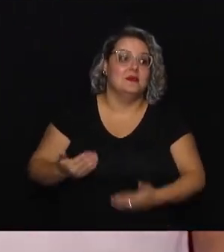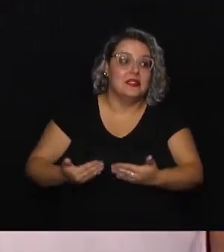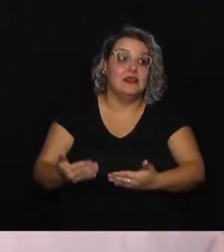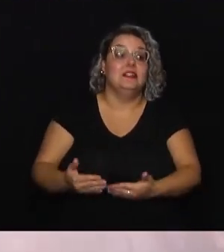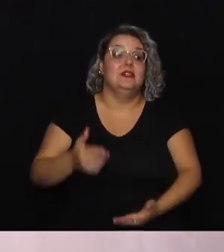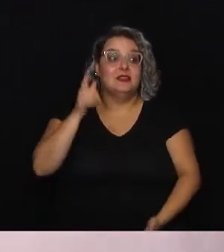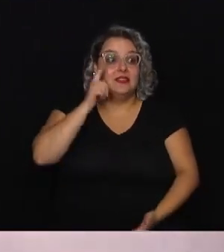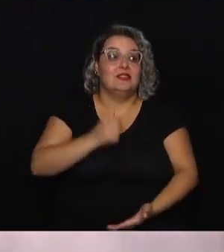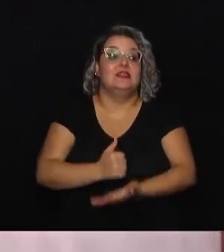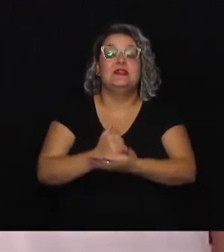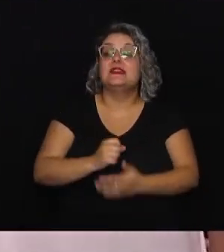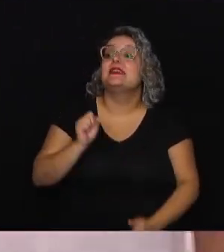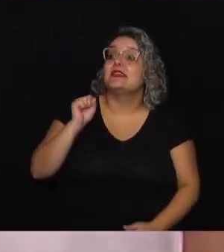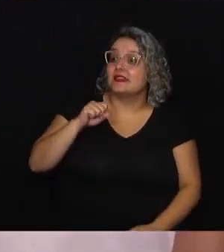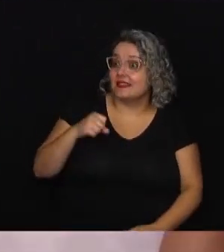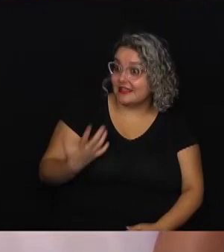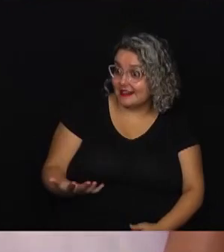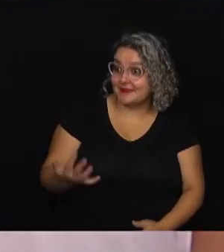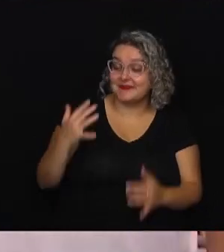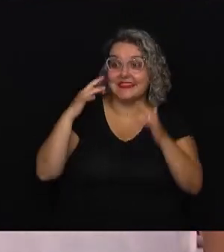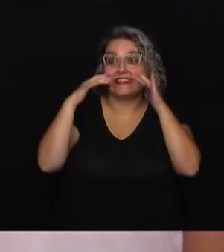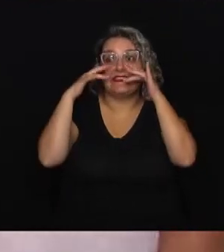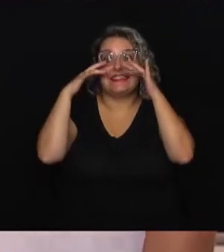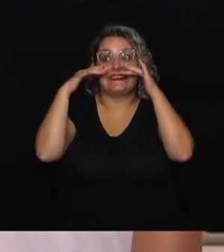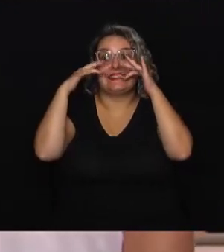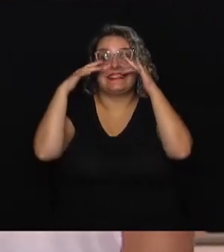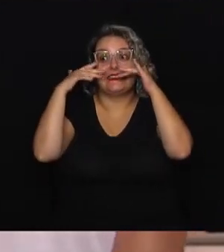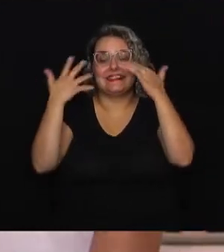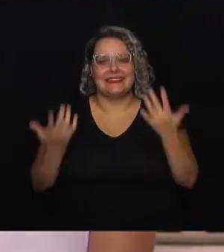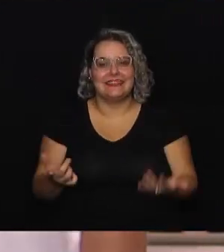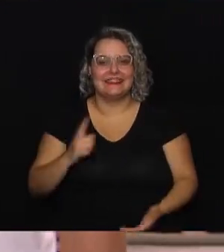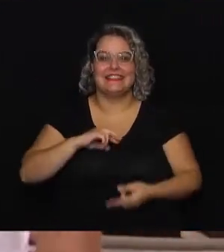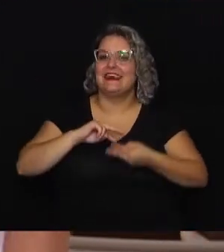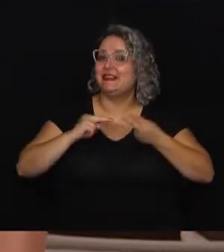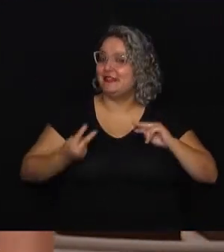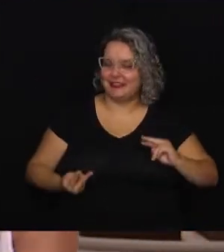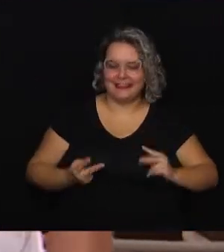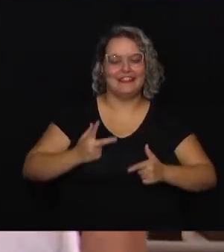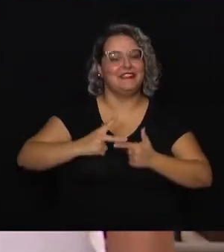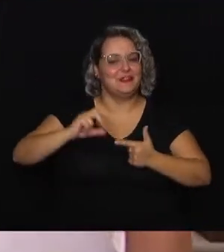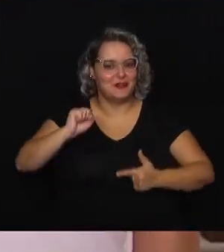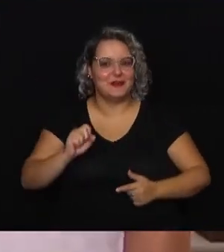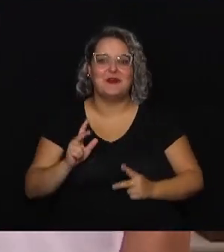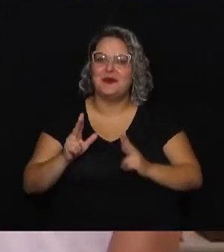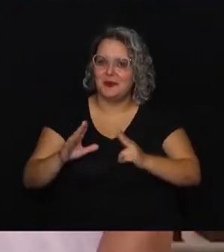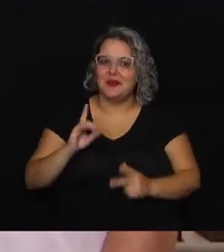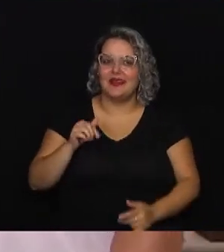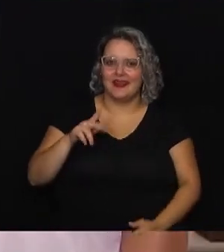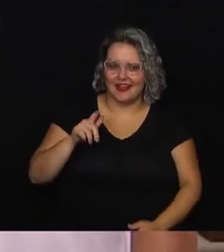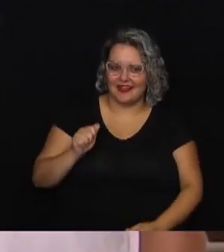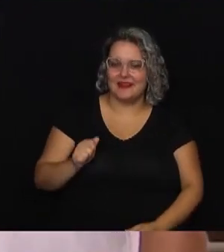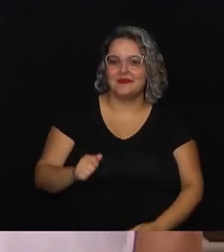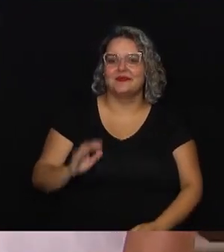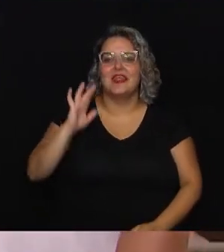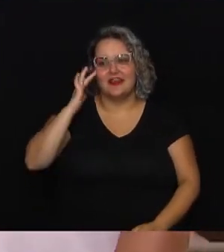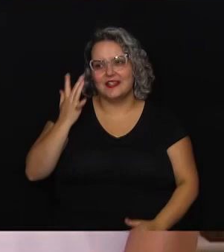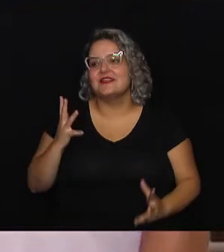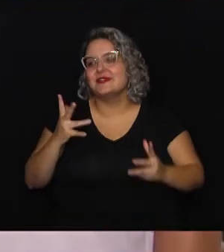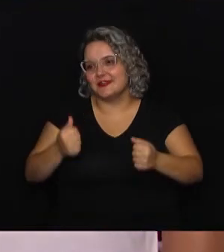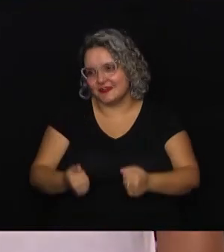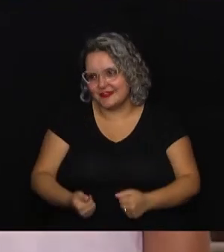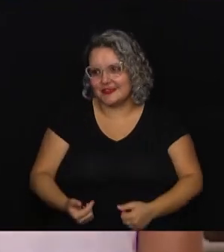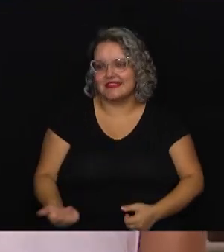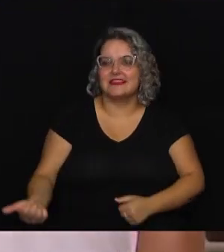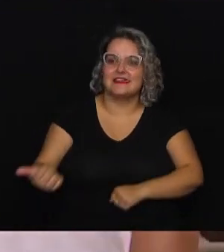Isso, é um time que os olhos brilham, né? Porque tem DNA de campeão, como disse a Carla. Então acho que toda jogadora que vem para cá vem com